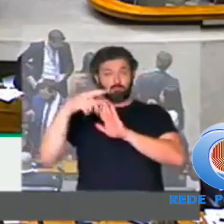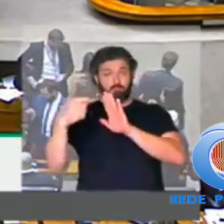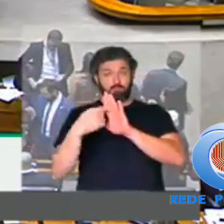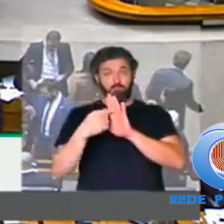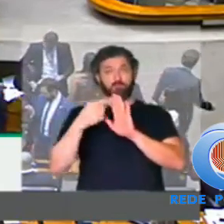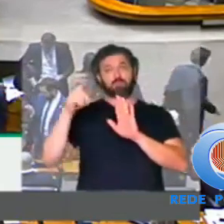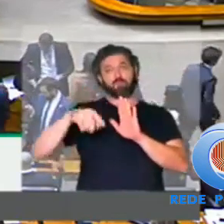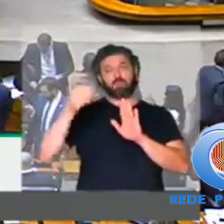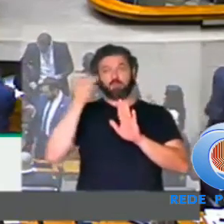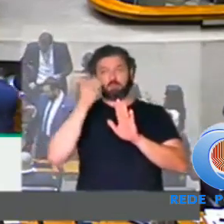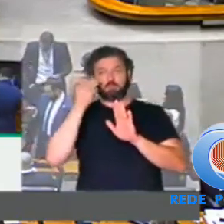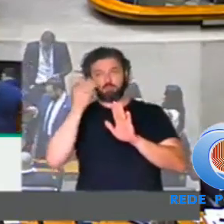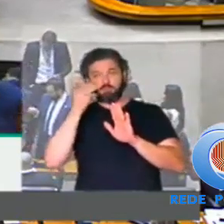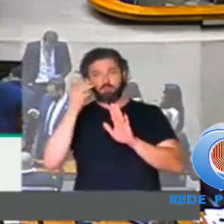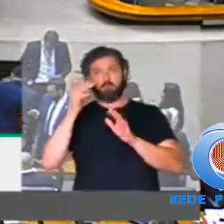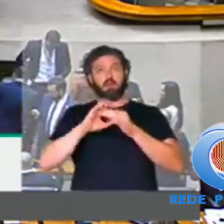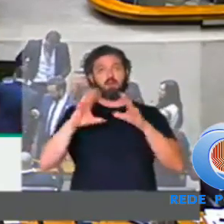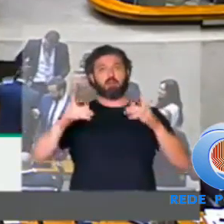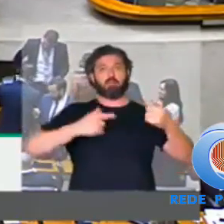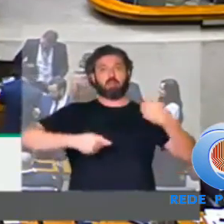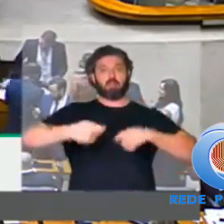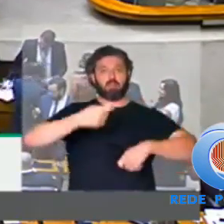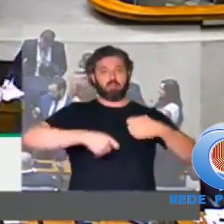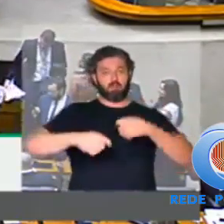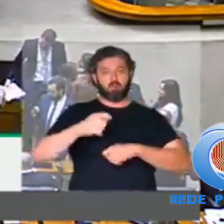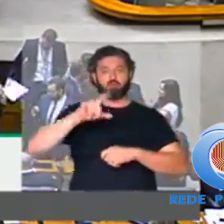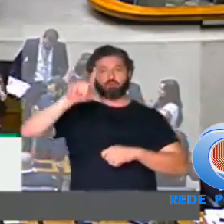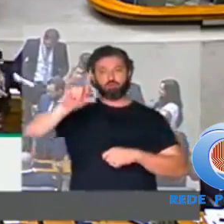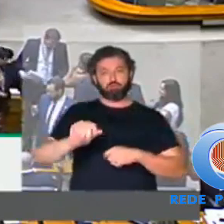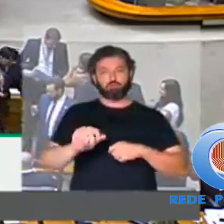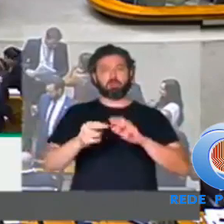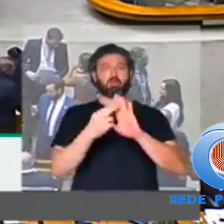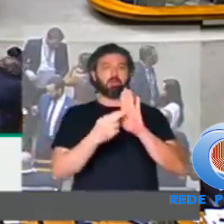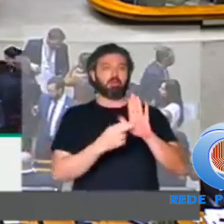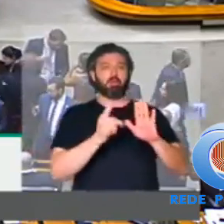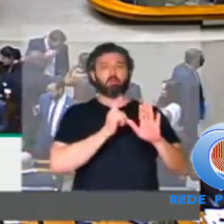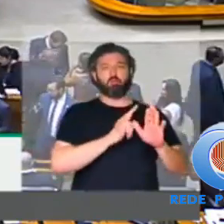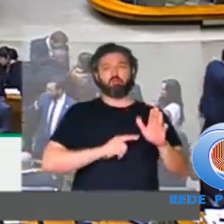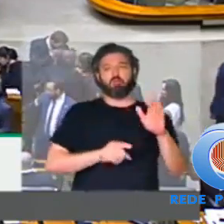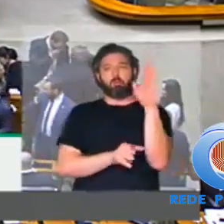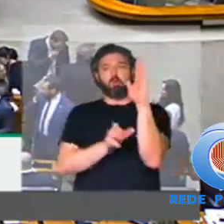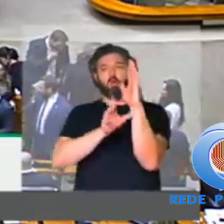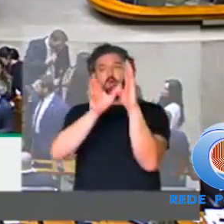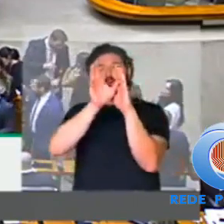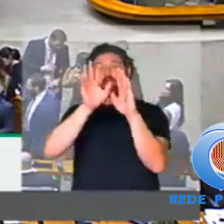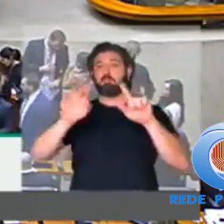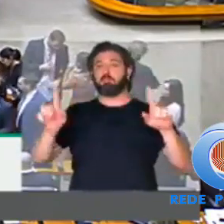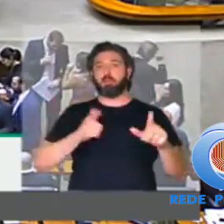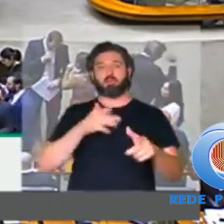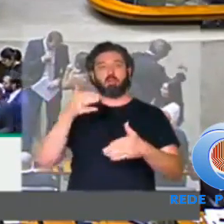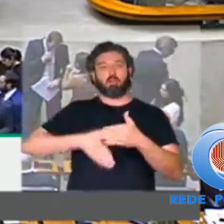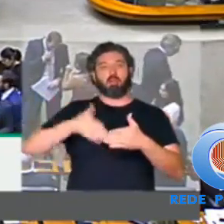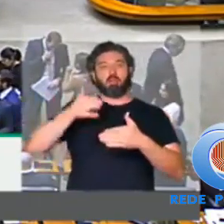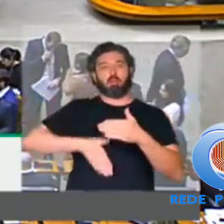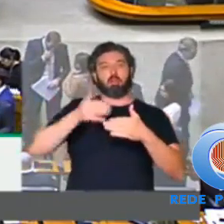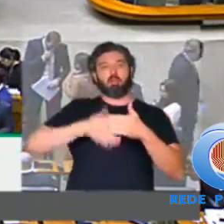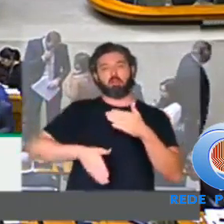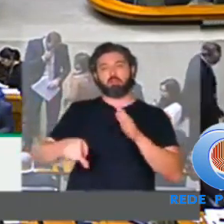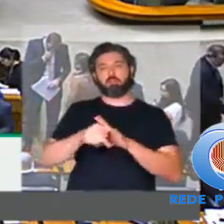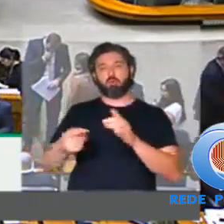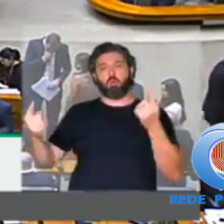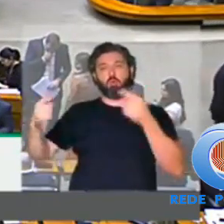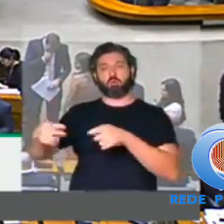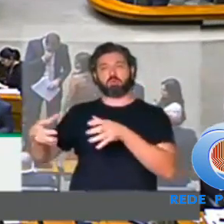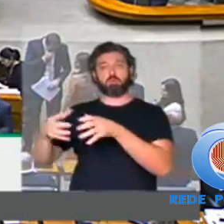é essa que tenta criar um ambiente de livre mercado, reduzindo a regulação do Estado e burocracias, mas está enfrentando resistências